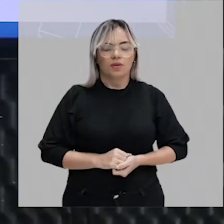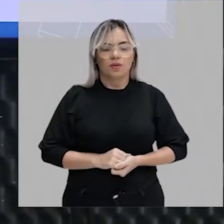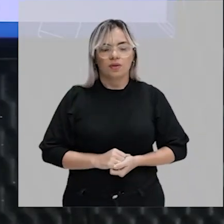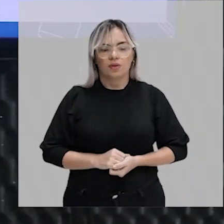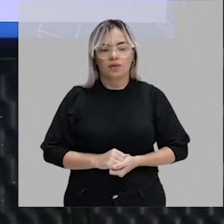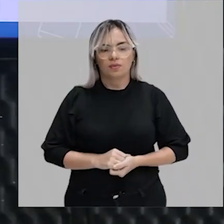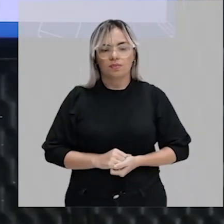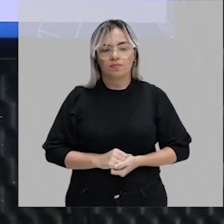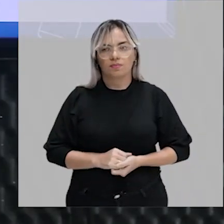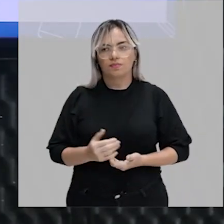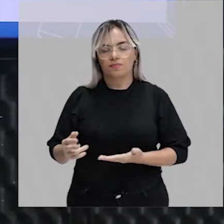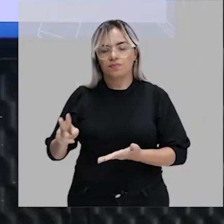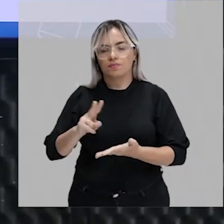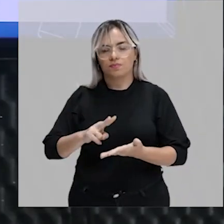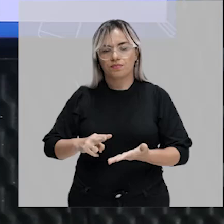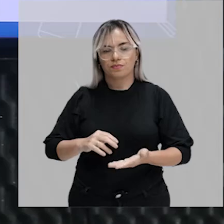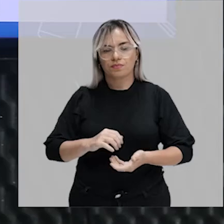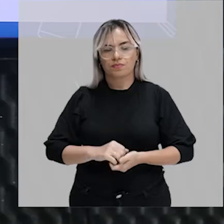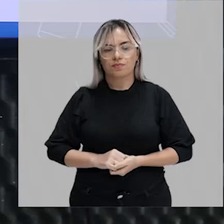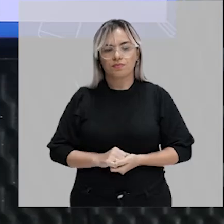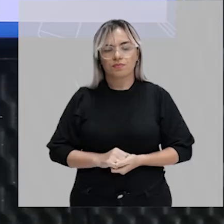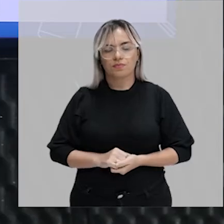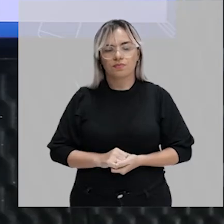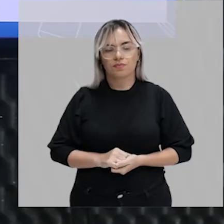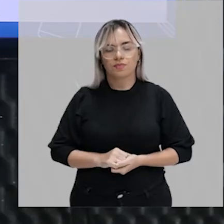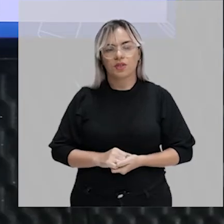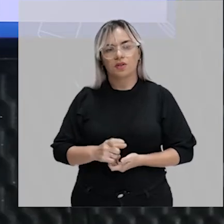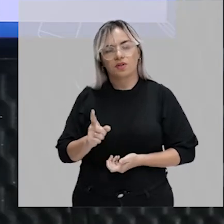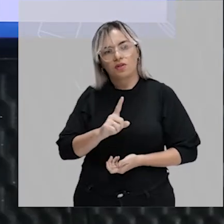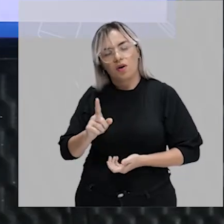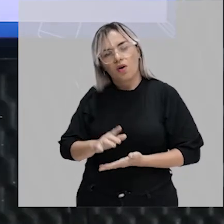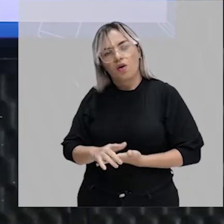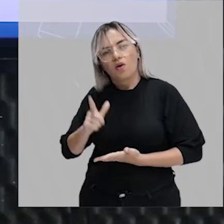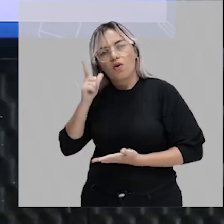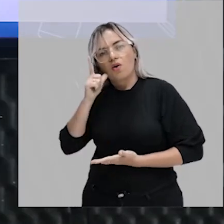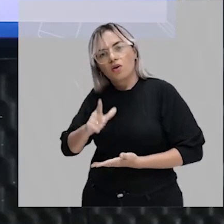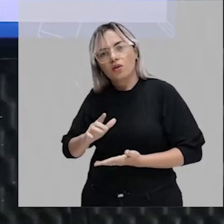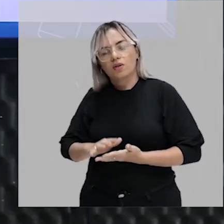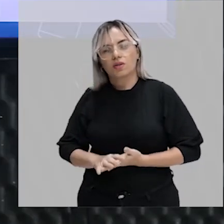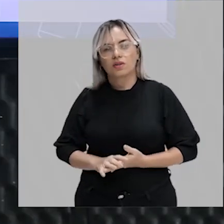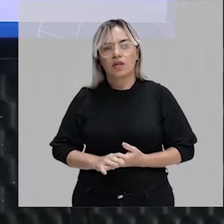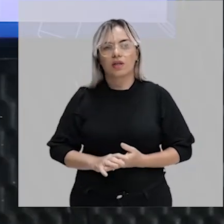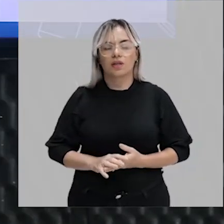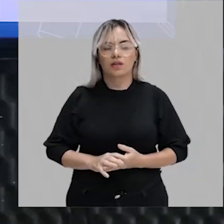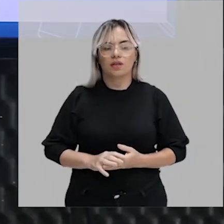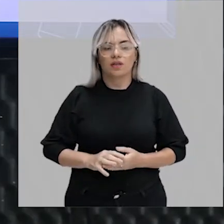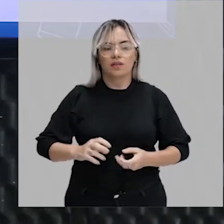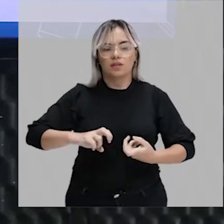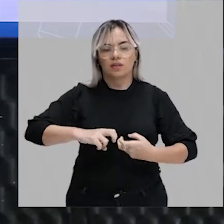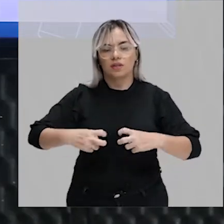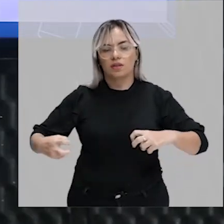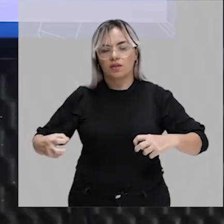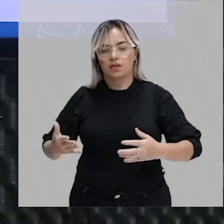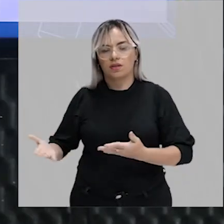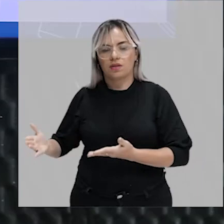considera a inviabilidade do híbrido quando ele não tem nem condições de se reproduzir, tá? O termo híbrido, pessoal,